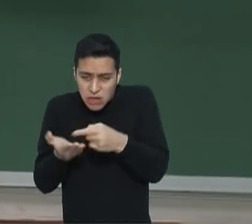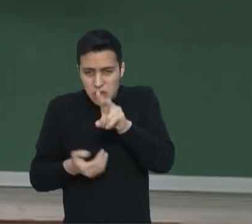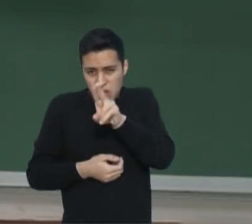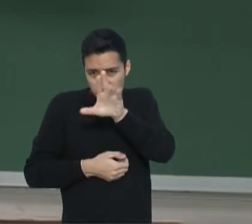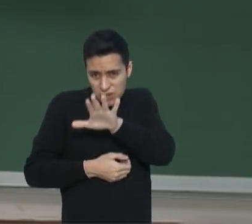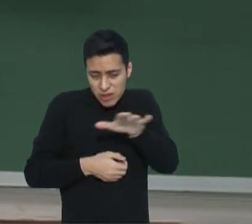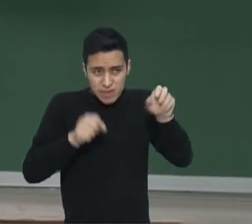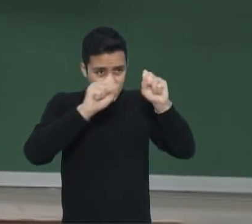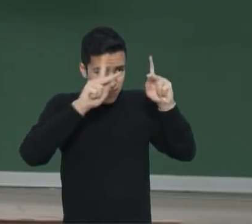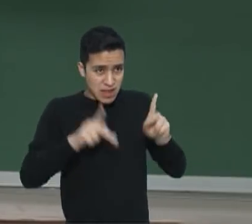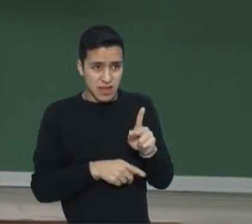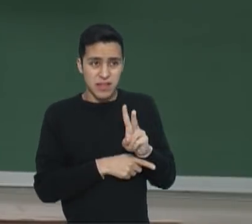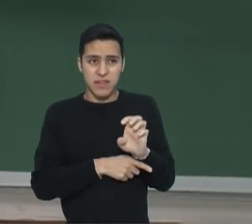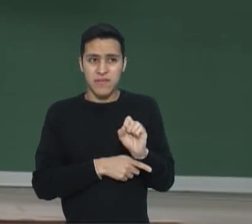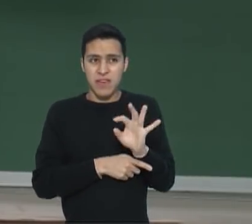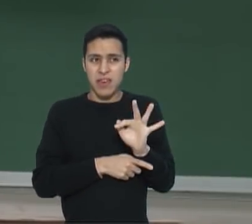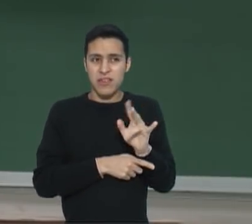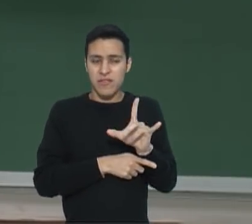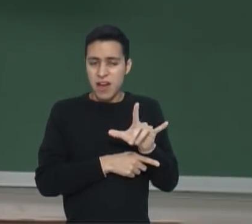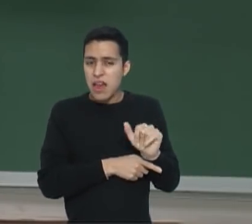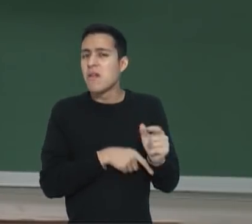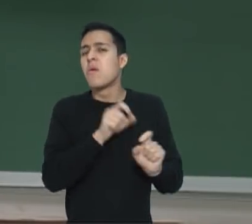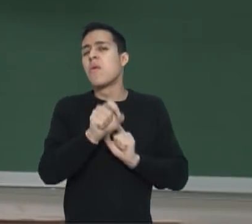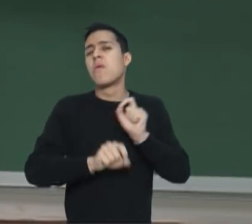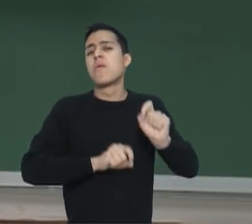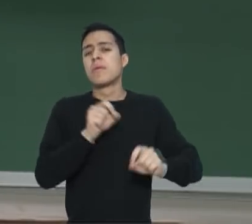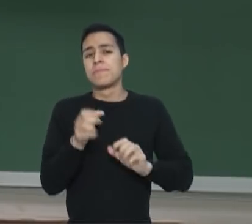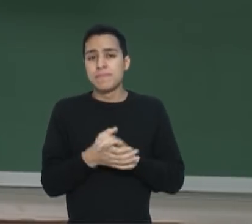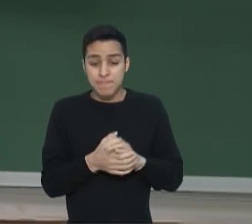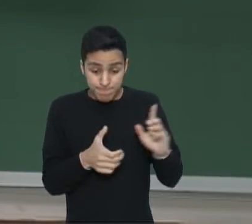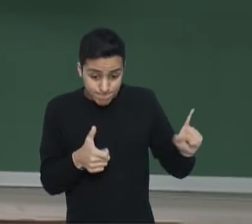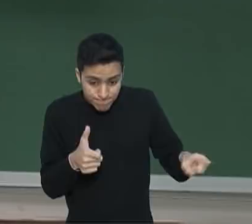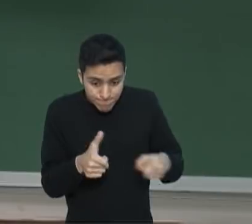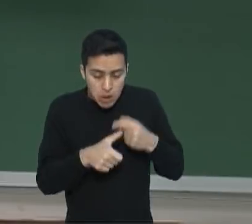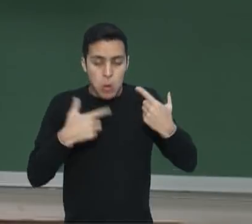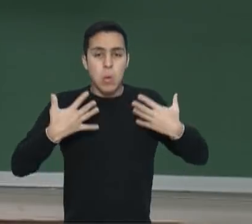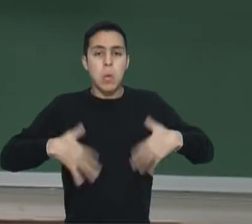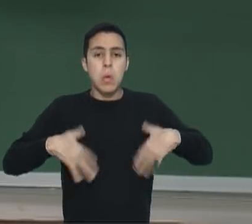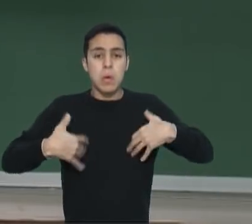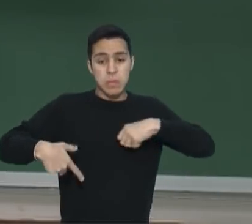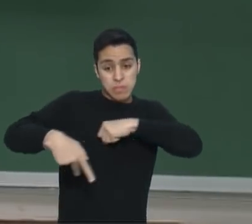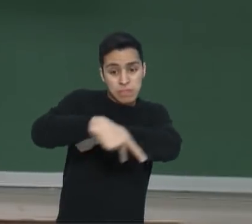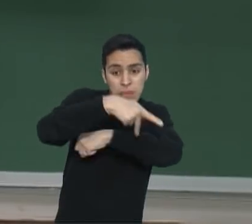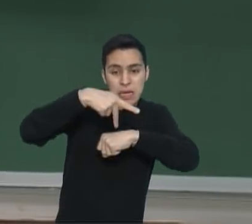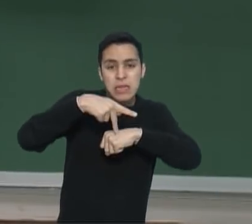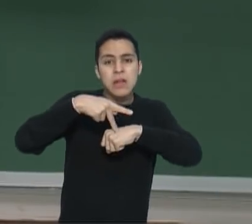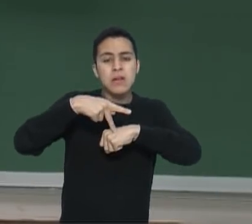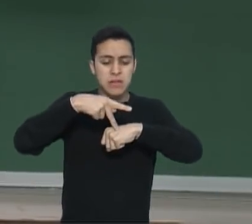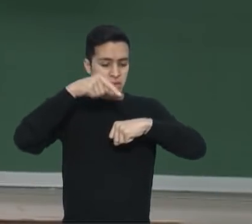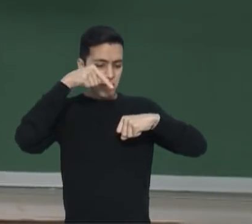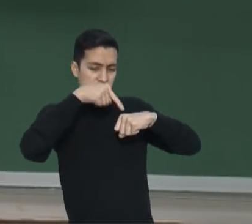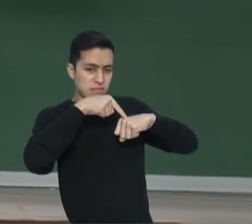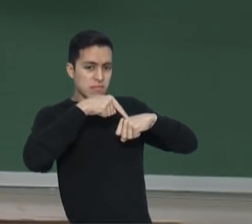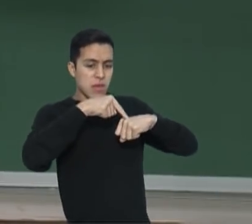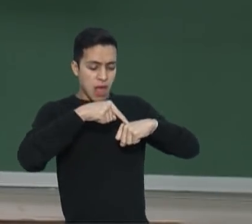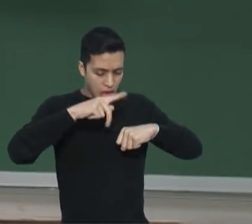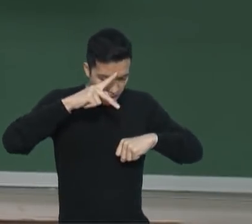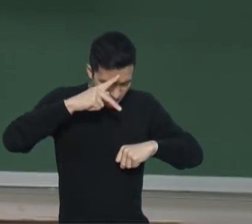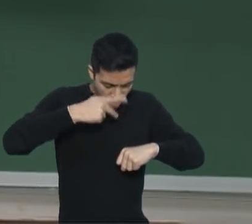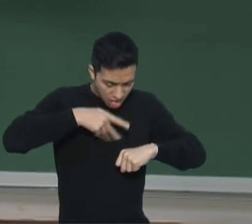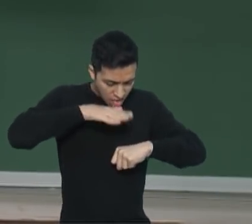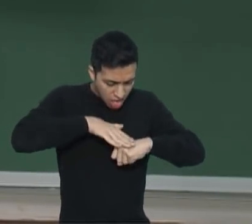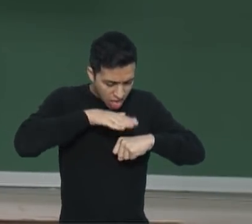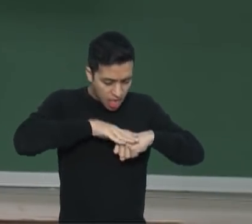de Paz de Westfália, foi que, pela primeira vez, as nações se reconheceram como estados independentes